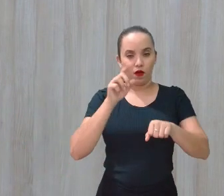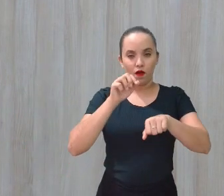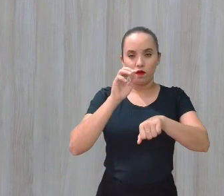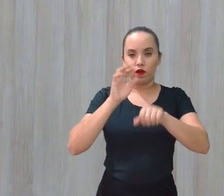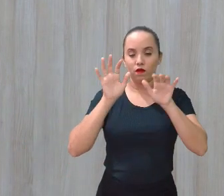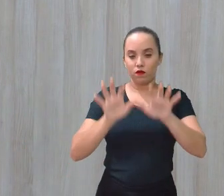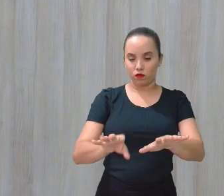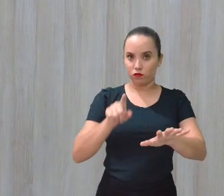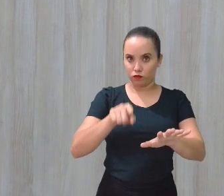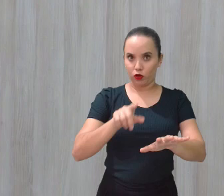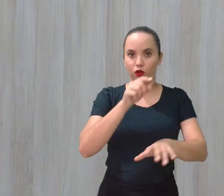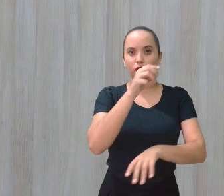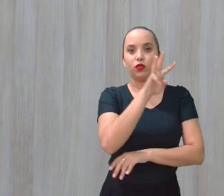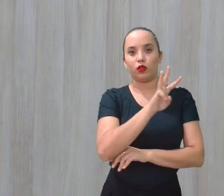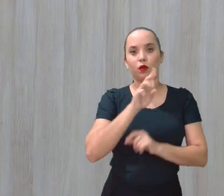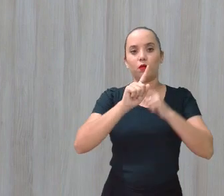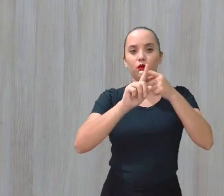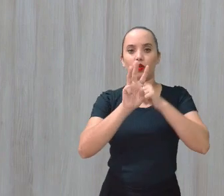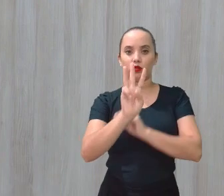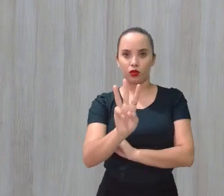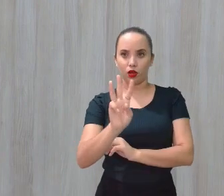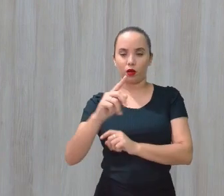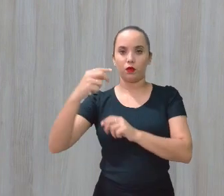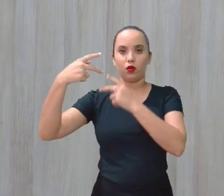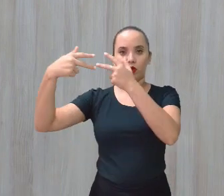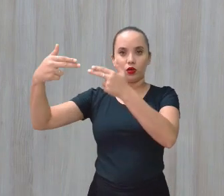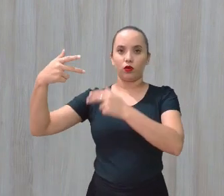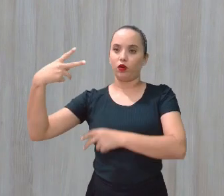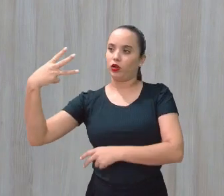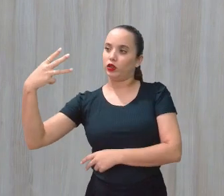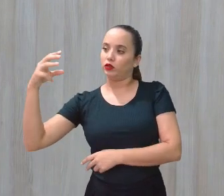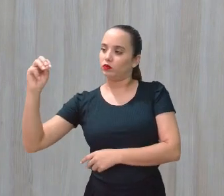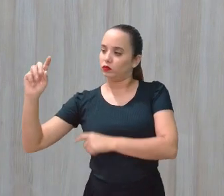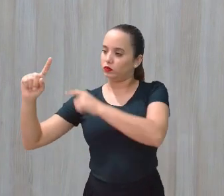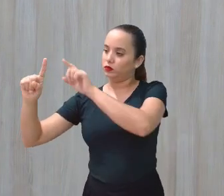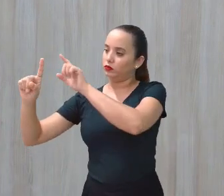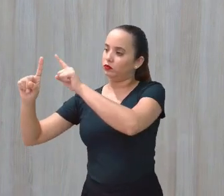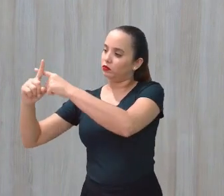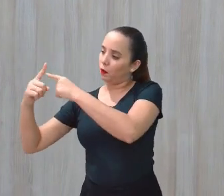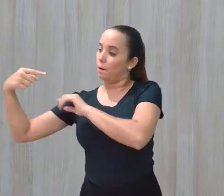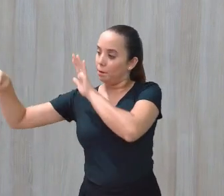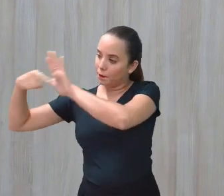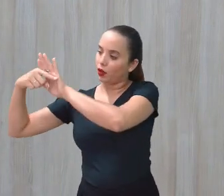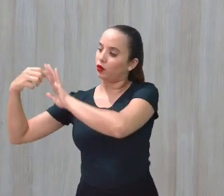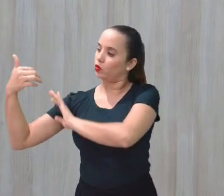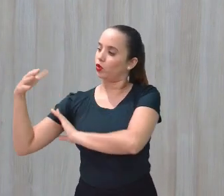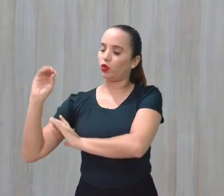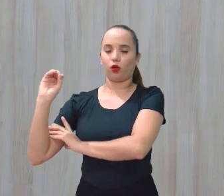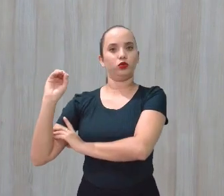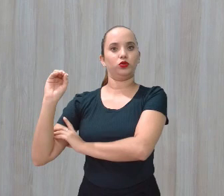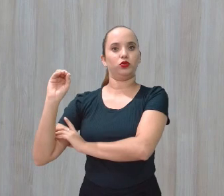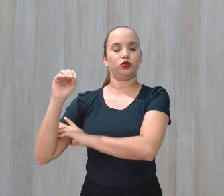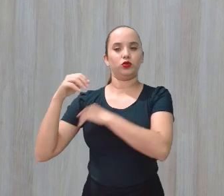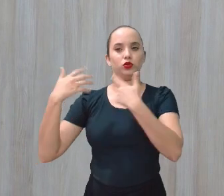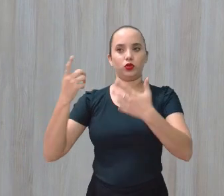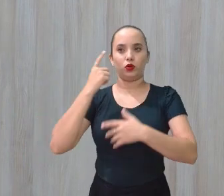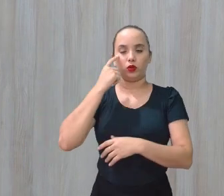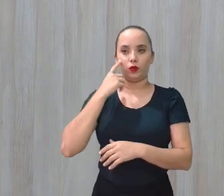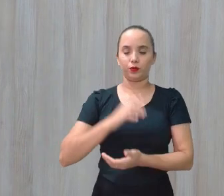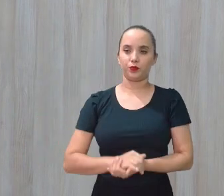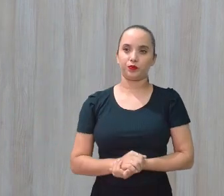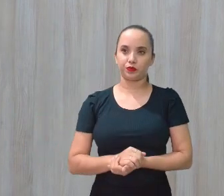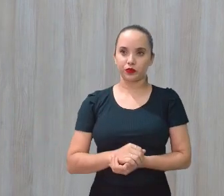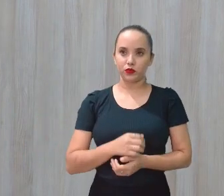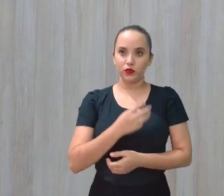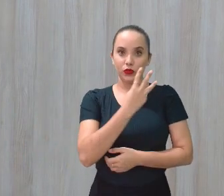lado direito 30 menos 10, certo? Então, eu vou ficar aqui, ó, com w mais w igual a